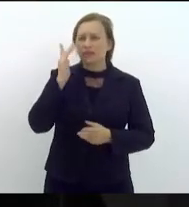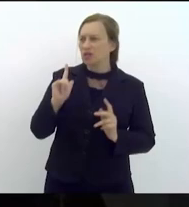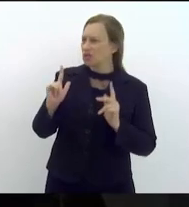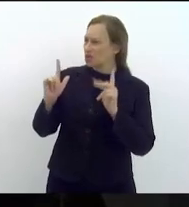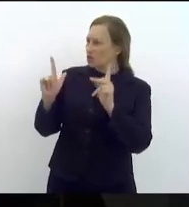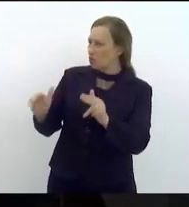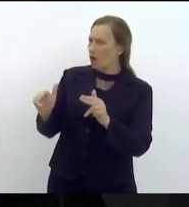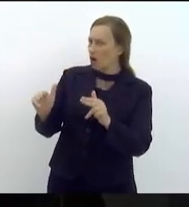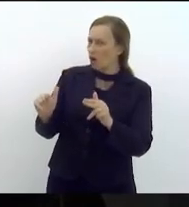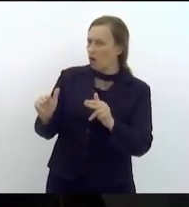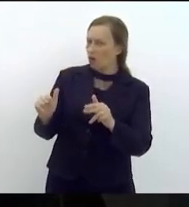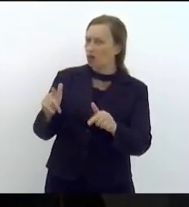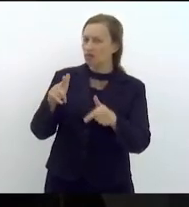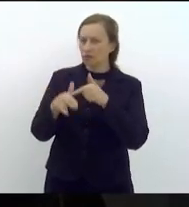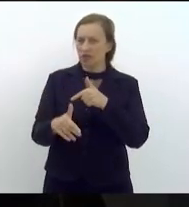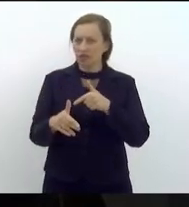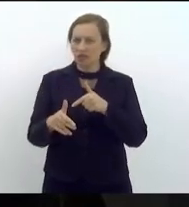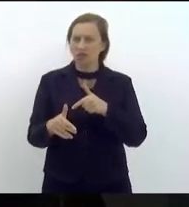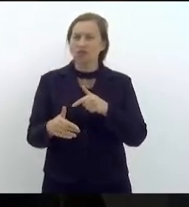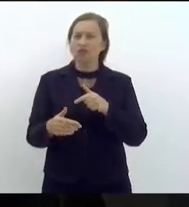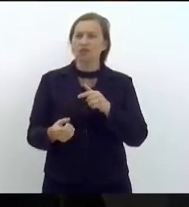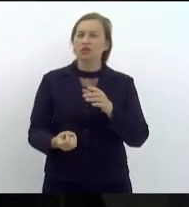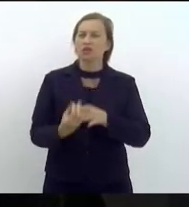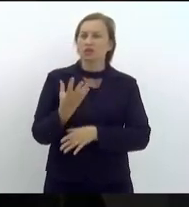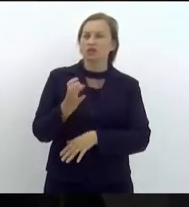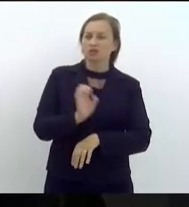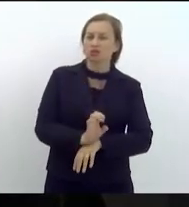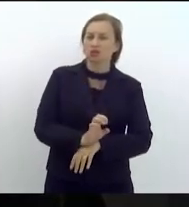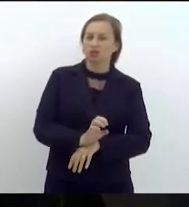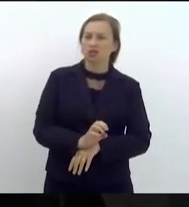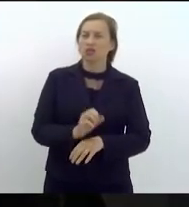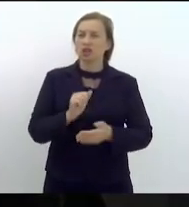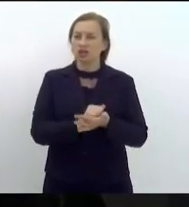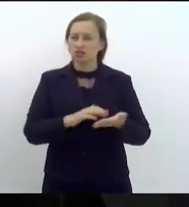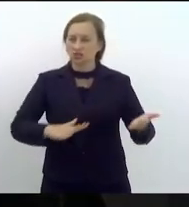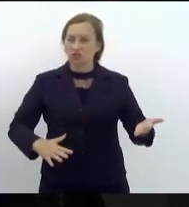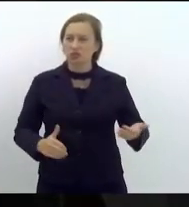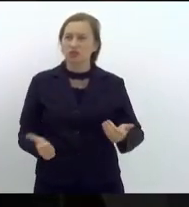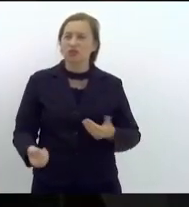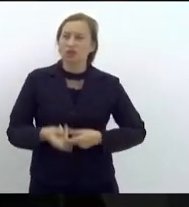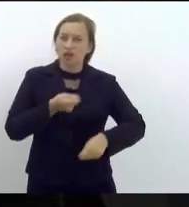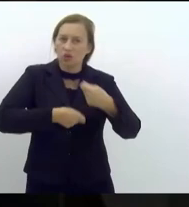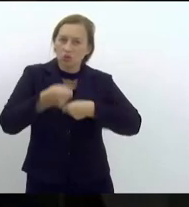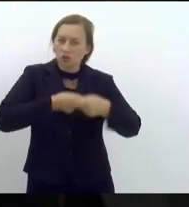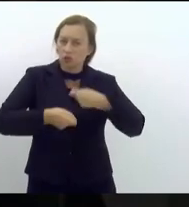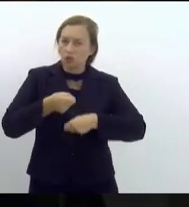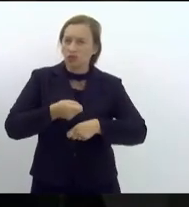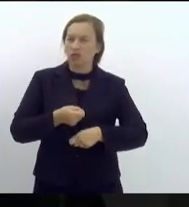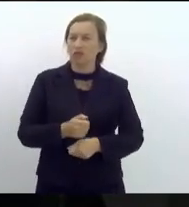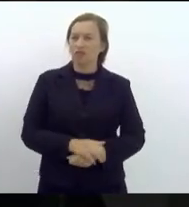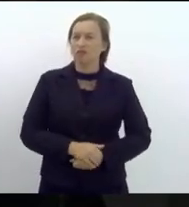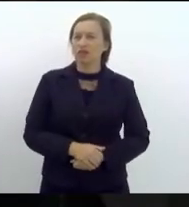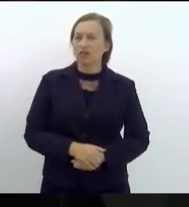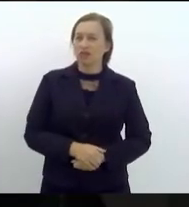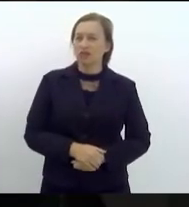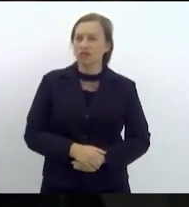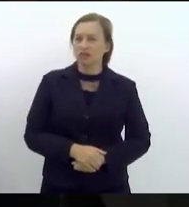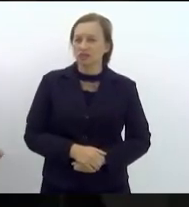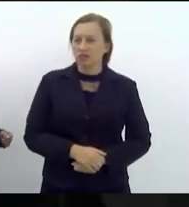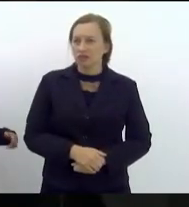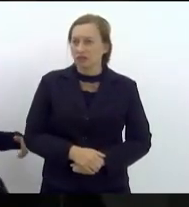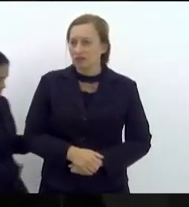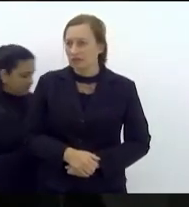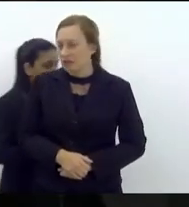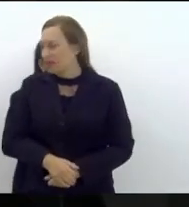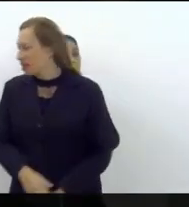há um impeditivo na Constituição do Estado para que a atividade econômica da fabricação de armas seja